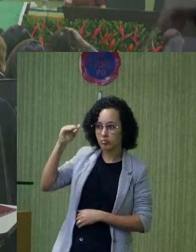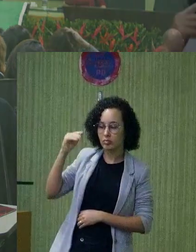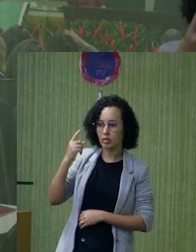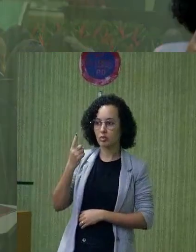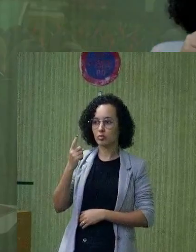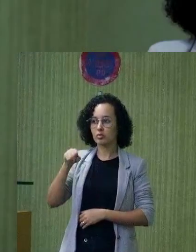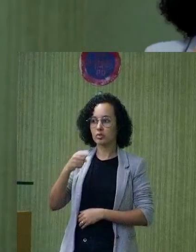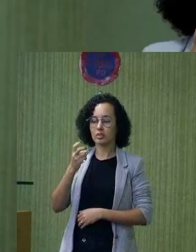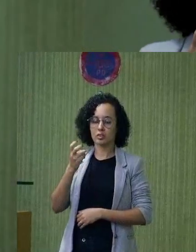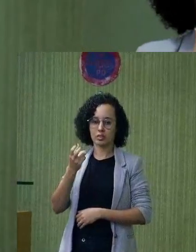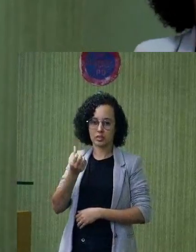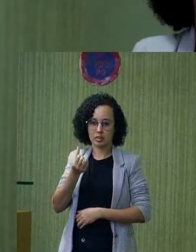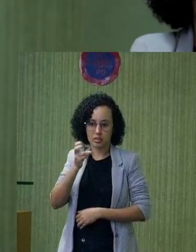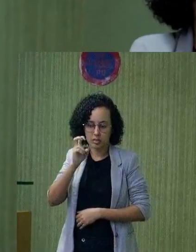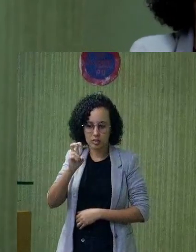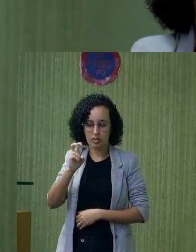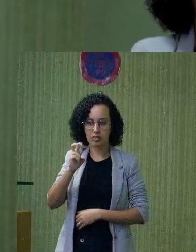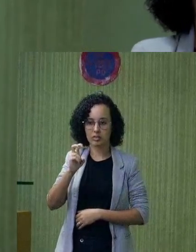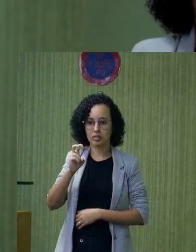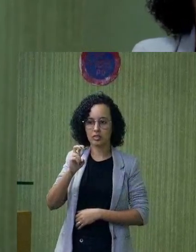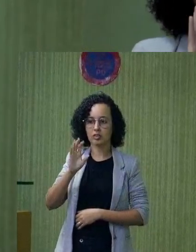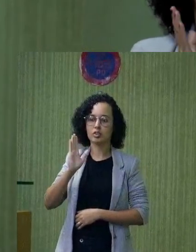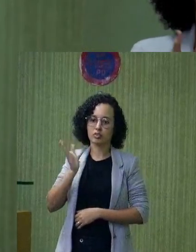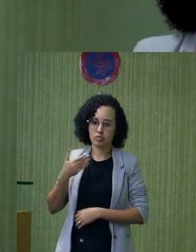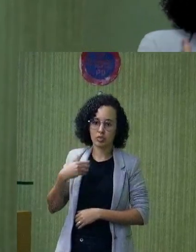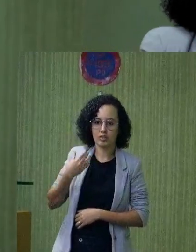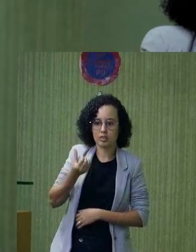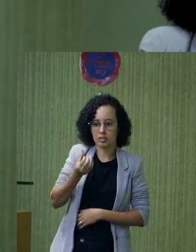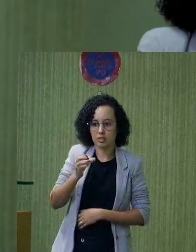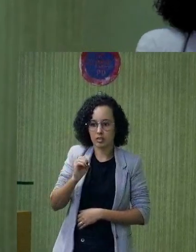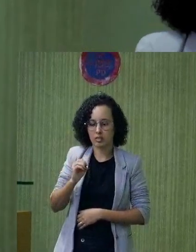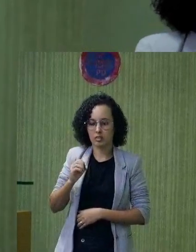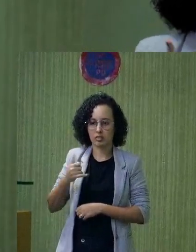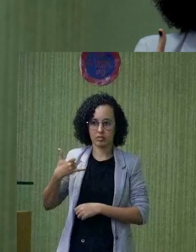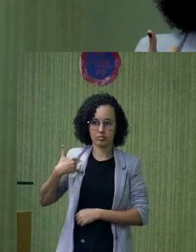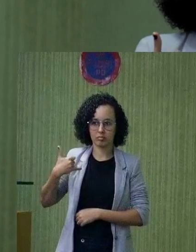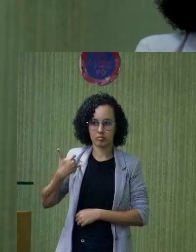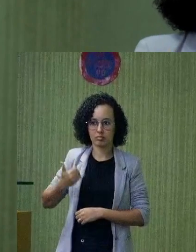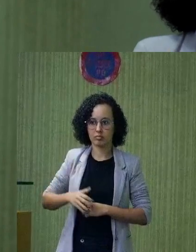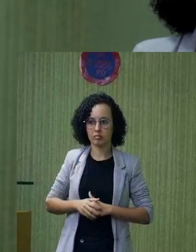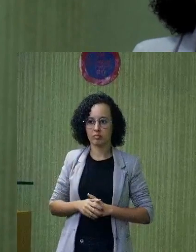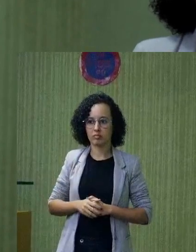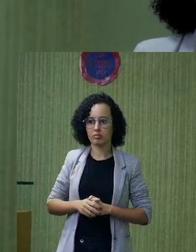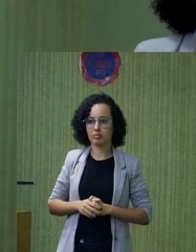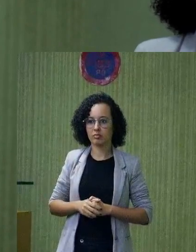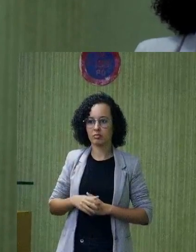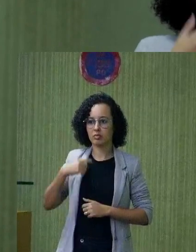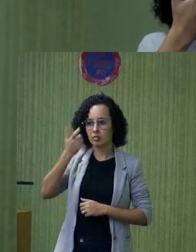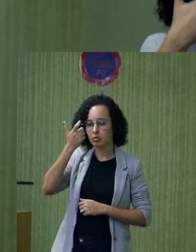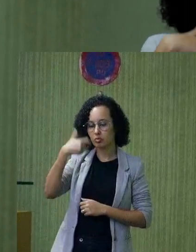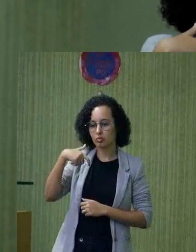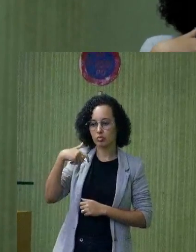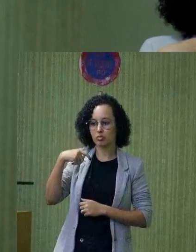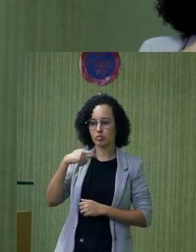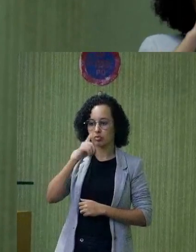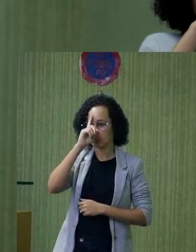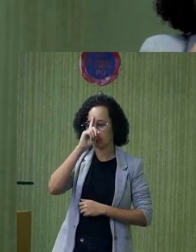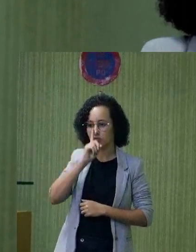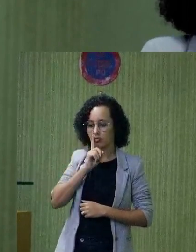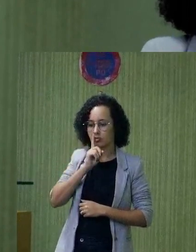m eu tenho já 60 anos eu tenho eh sou loura quer